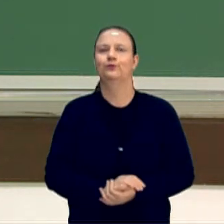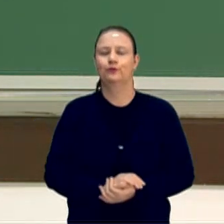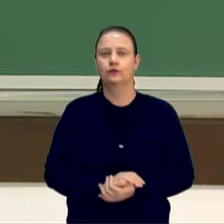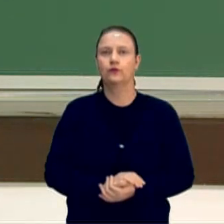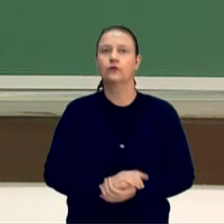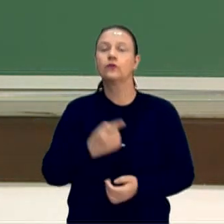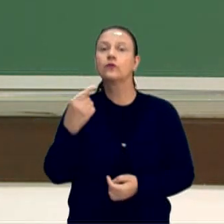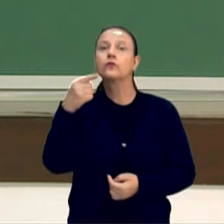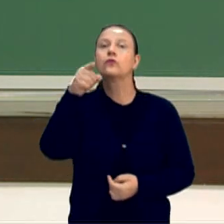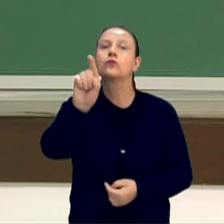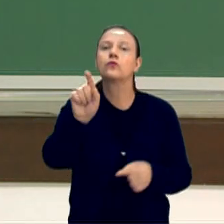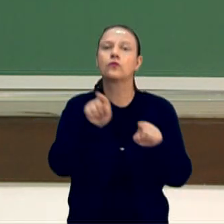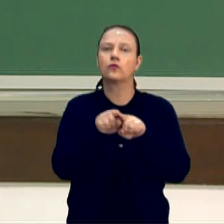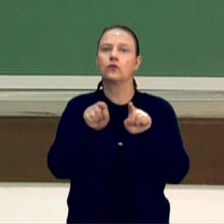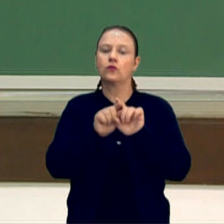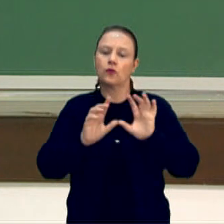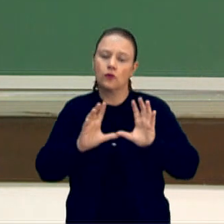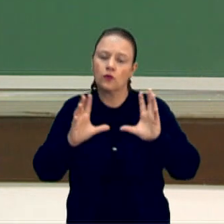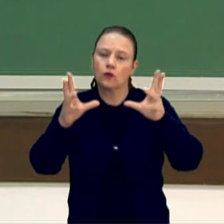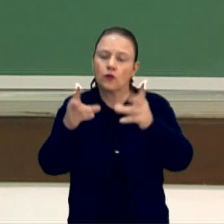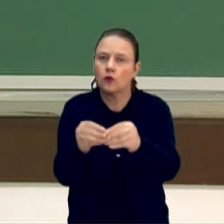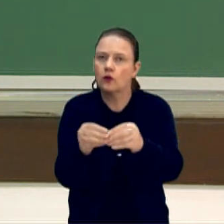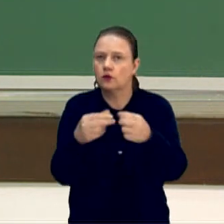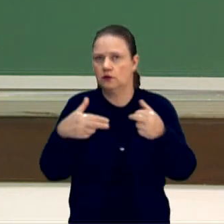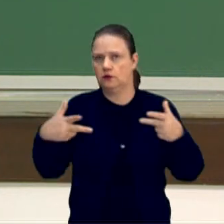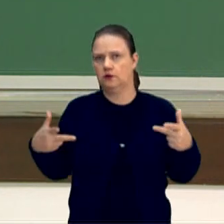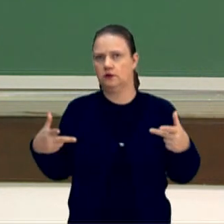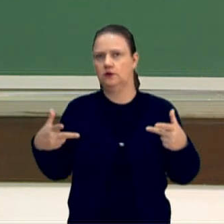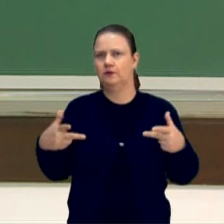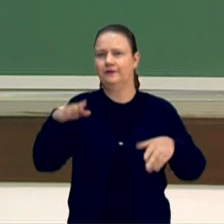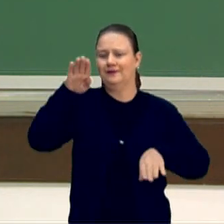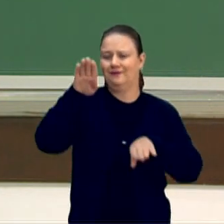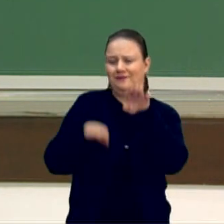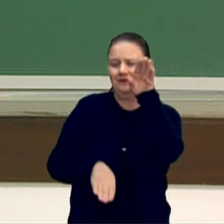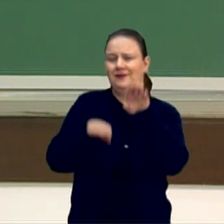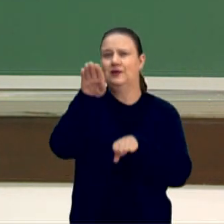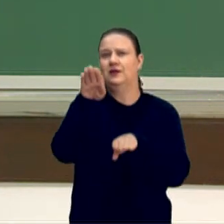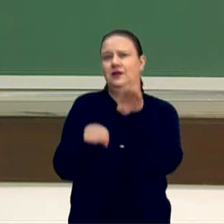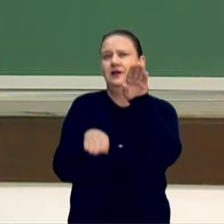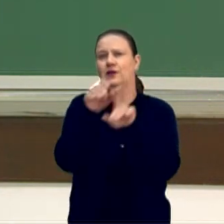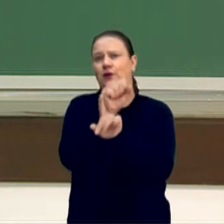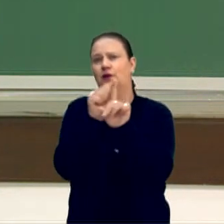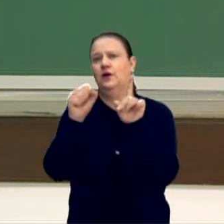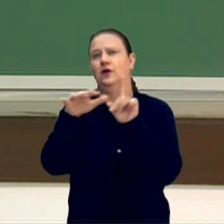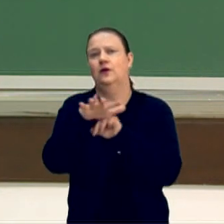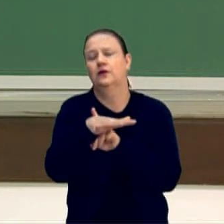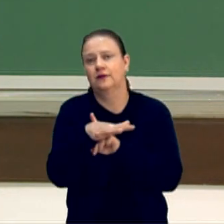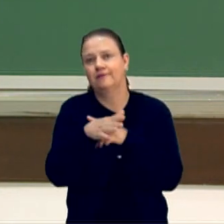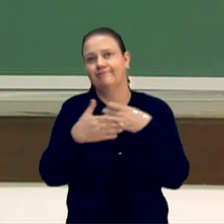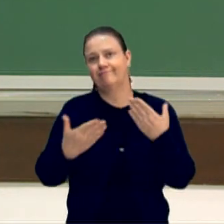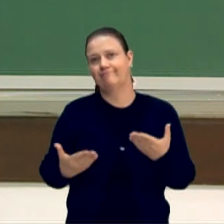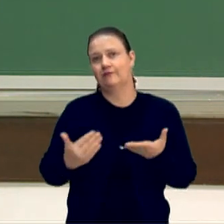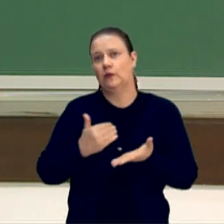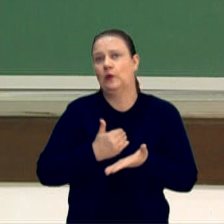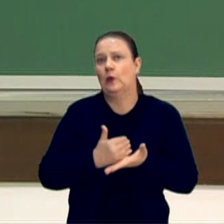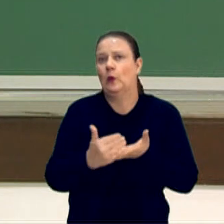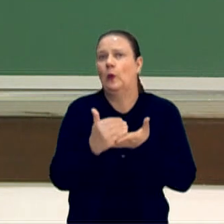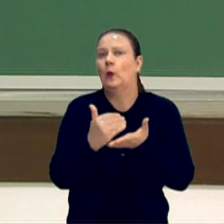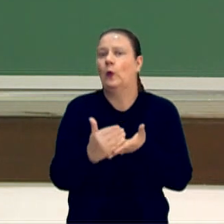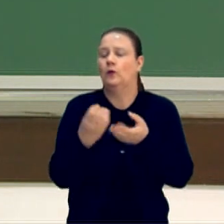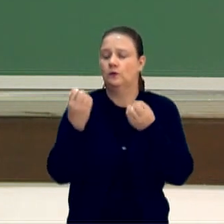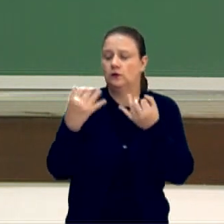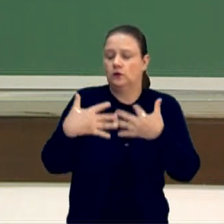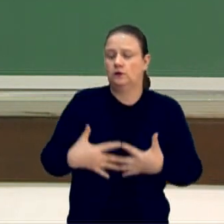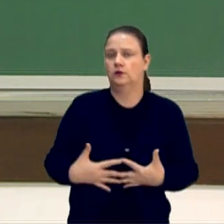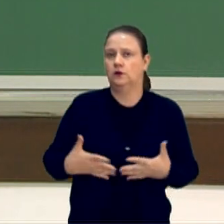E por último, tudo isso levou às grandes desigualdades sociais, que é o que a gente começará a